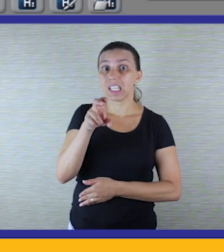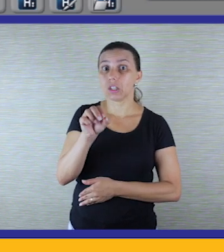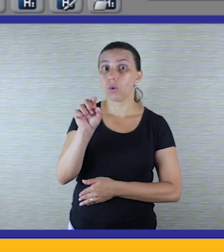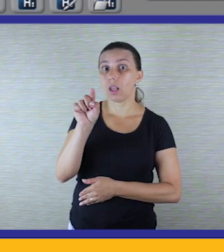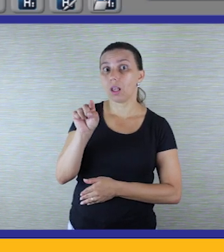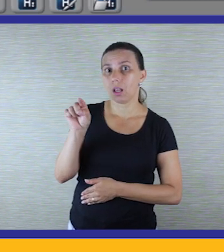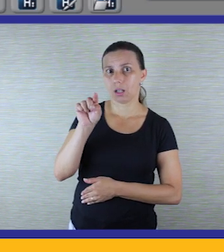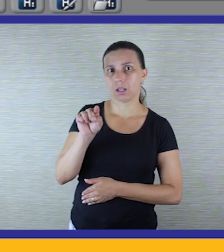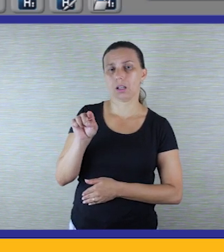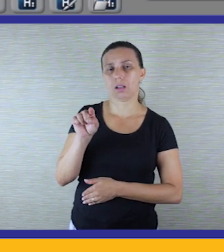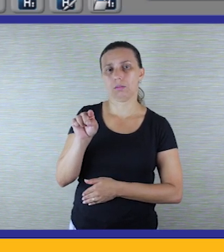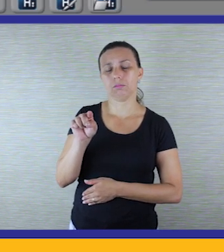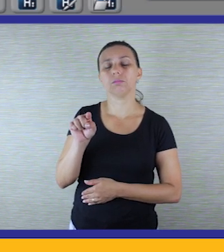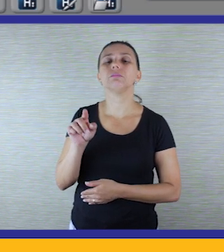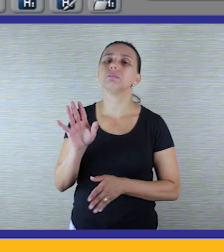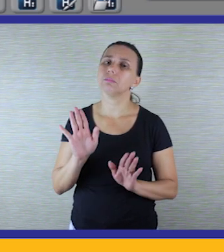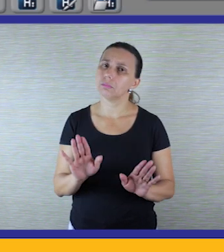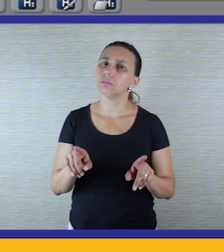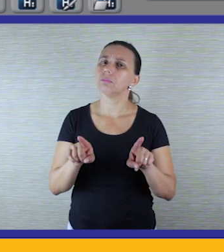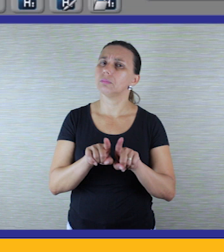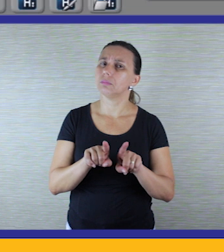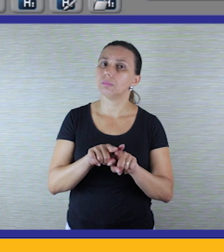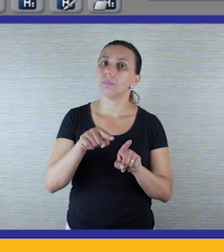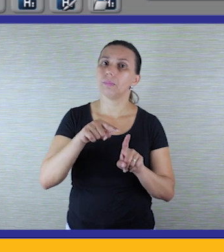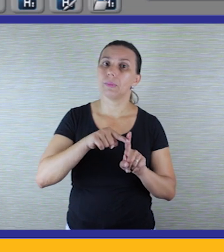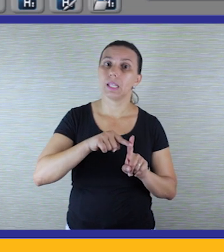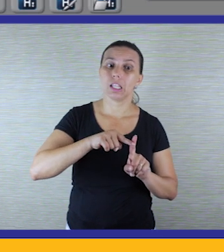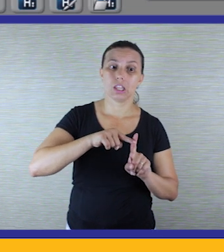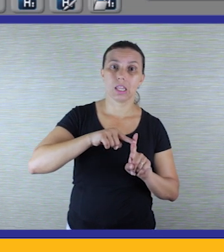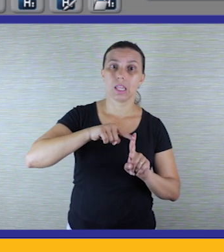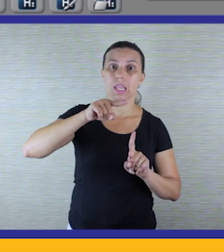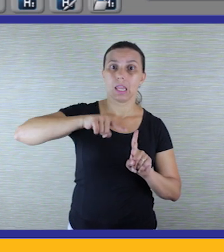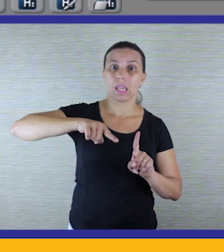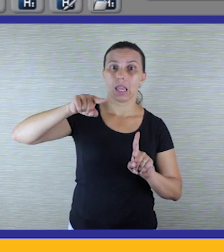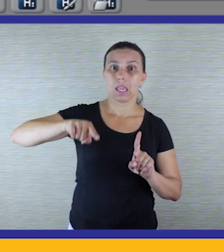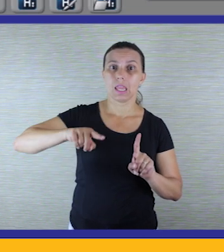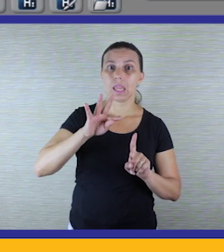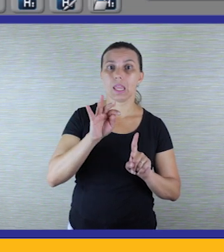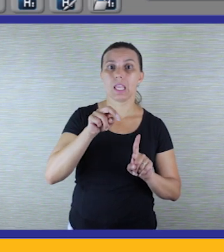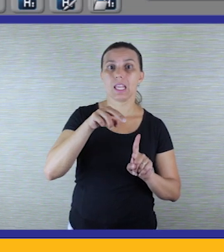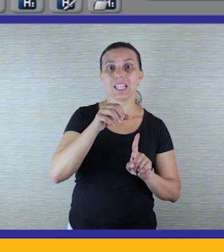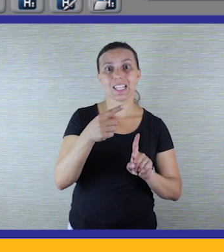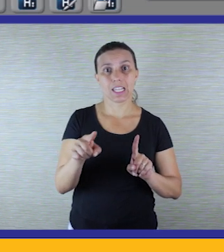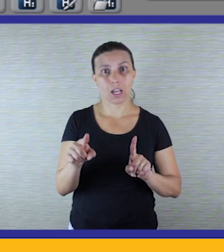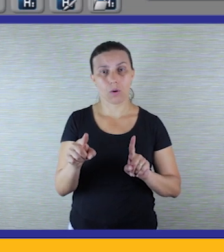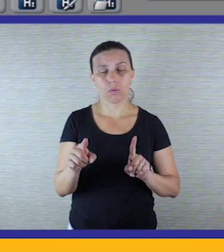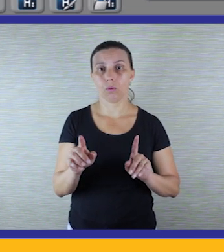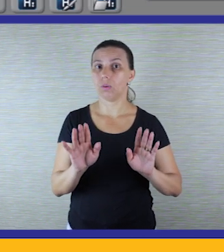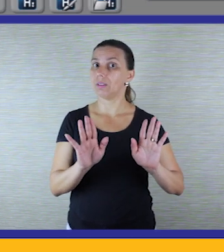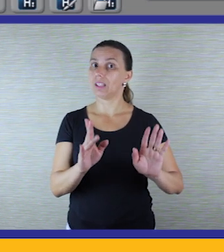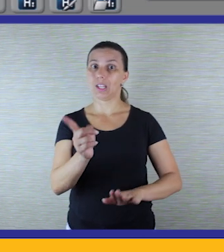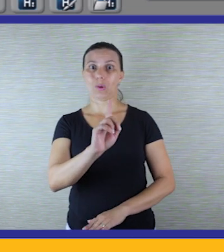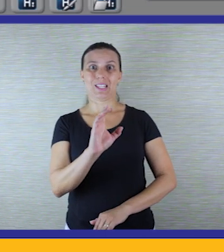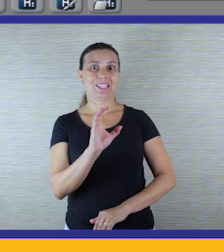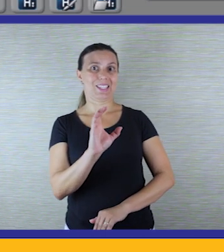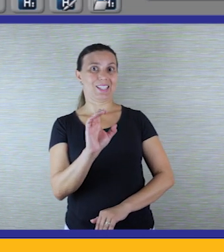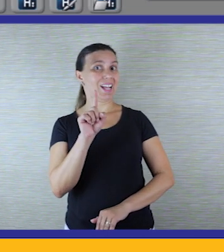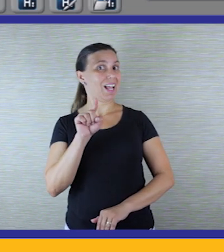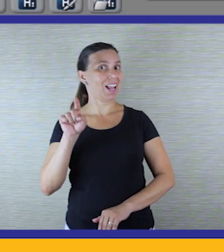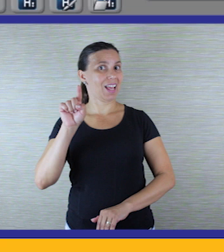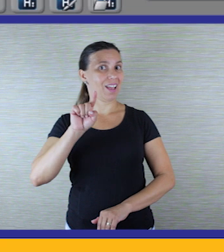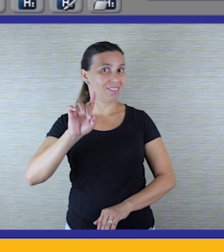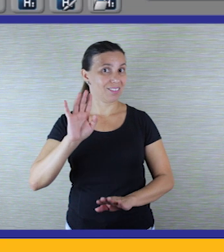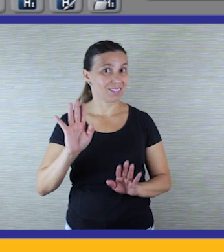valores de tensão elétrica, voltagem, e não da temperatura em graus Celsius nesta porta Analog